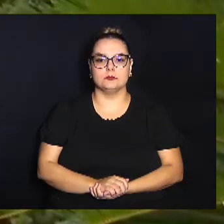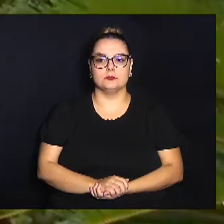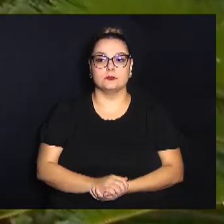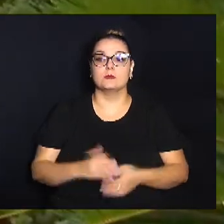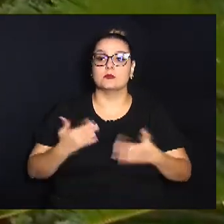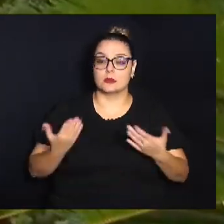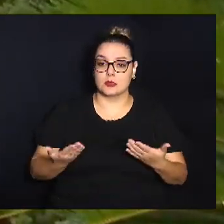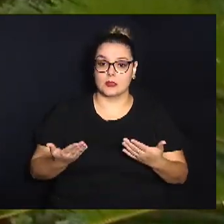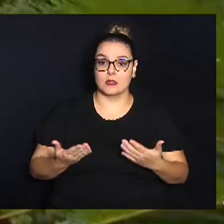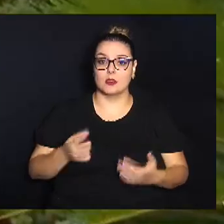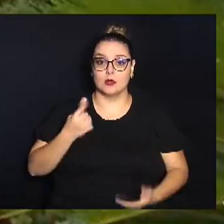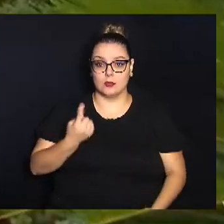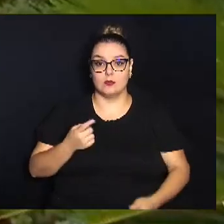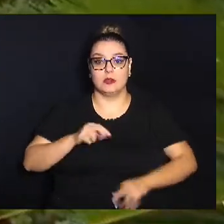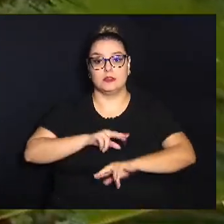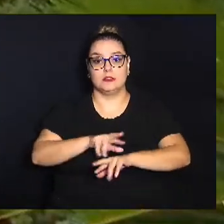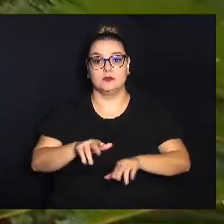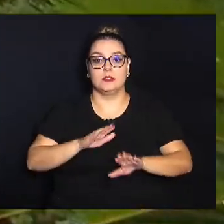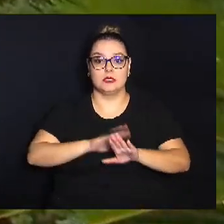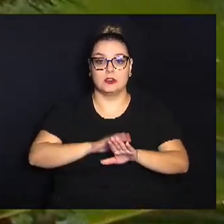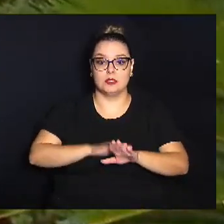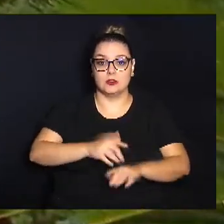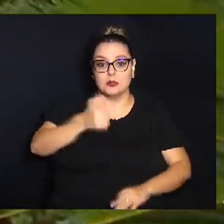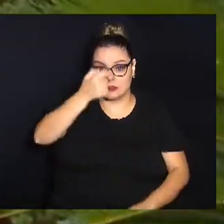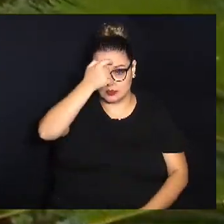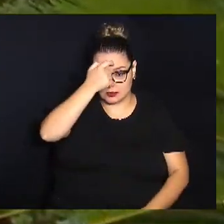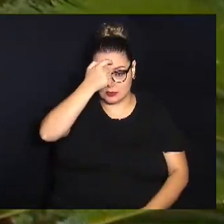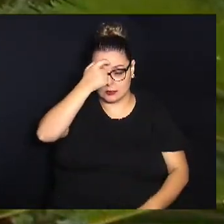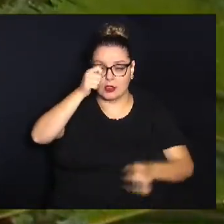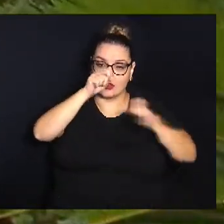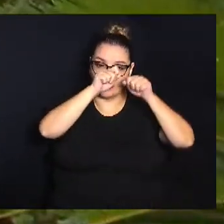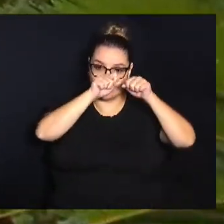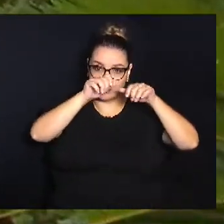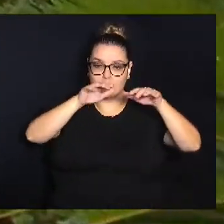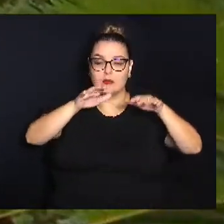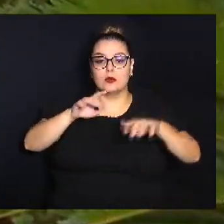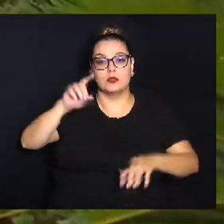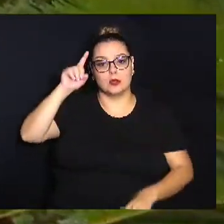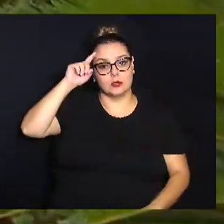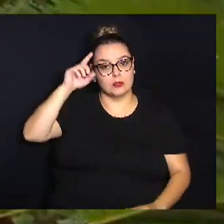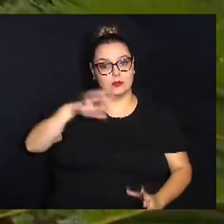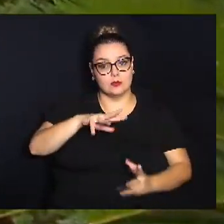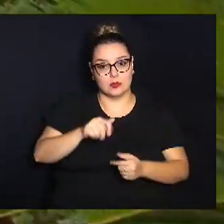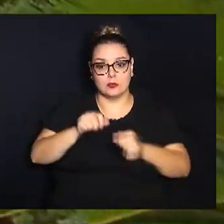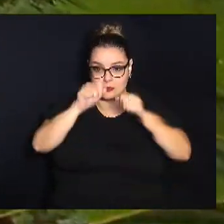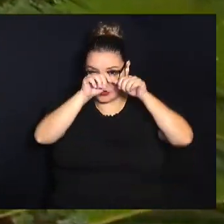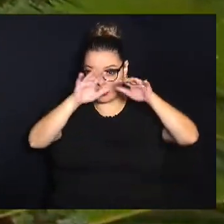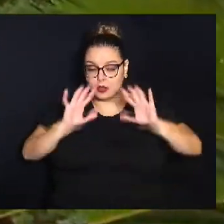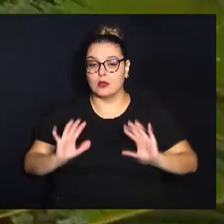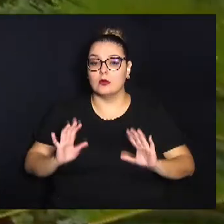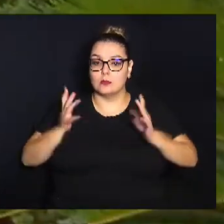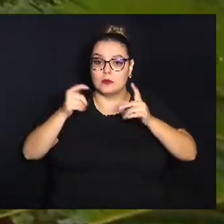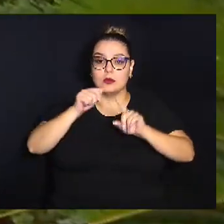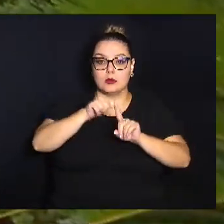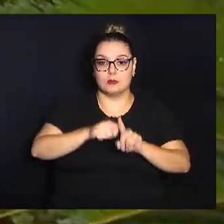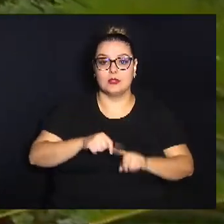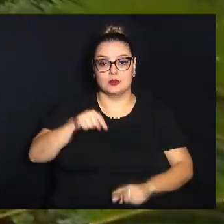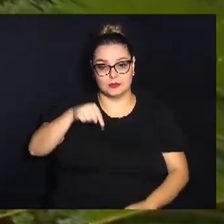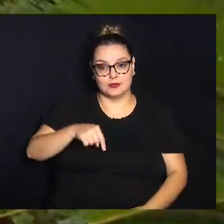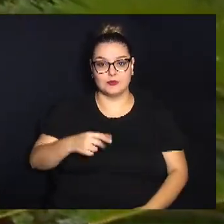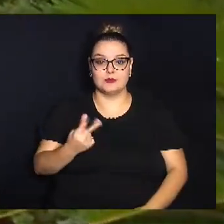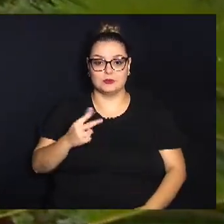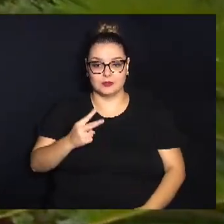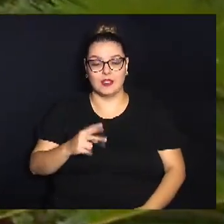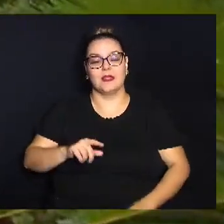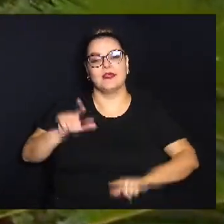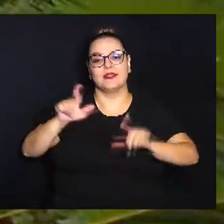Então essa foi uma das ações de conscientização do autismo, que o Dia Mundial do Autismo é comemorado nesse mês, no dia 2. Inclusive a TV Câmara